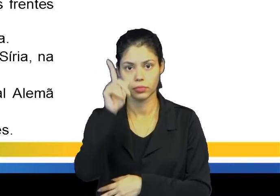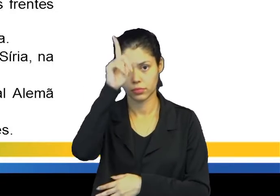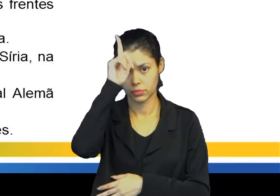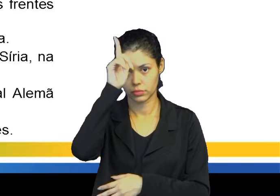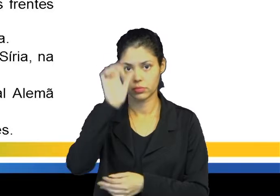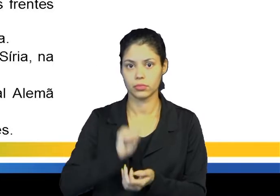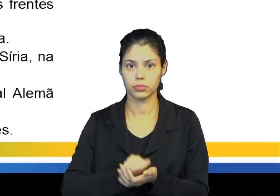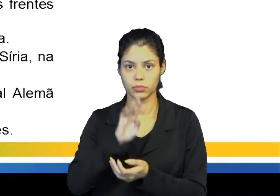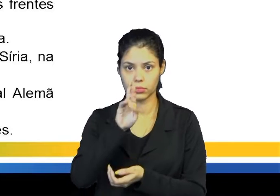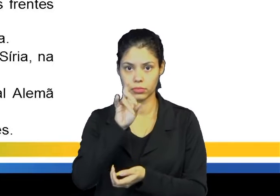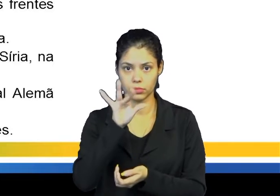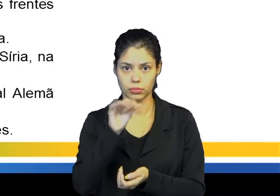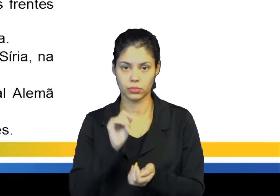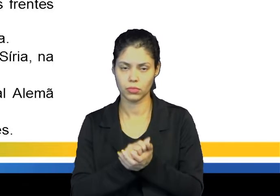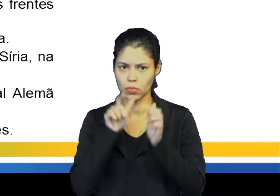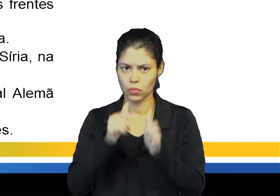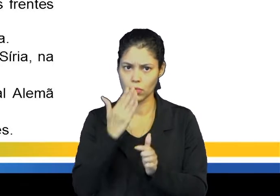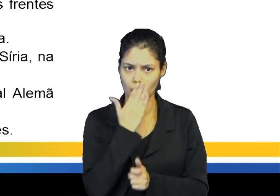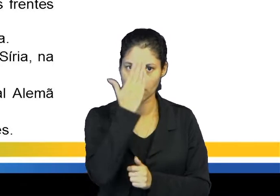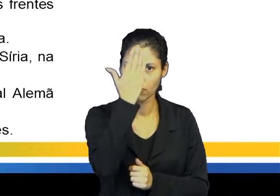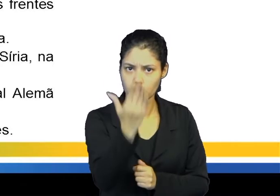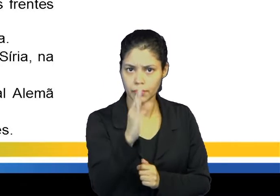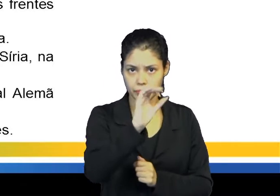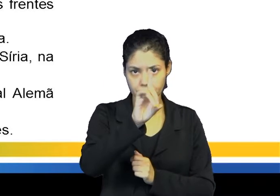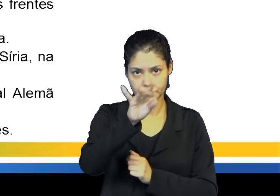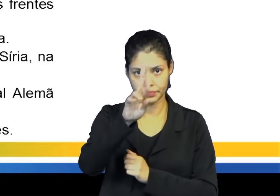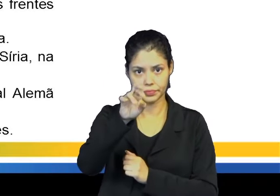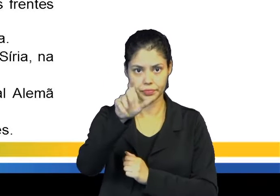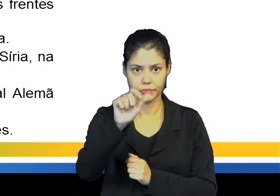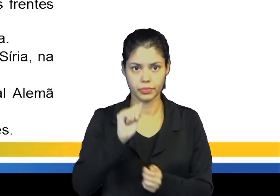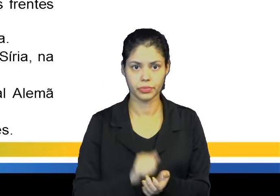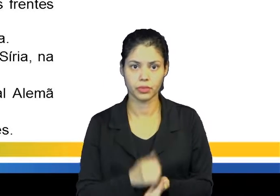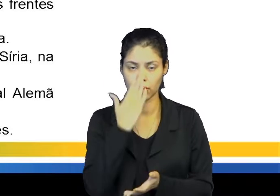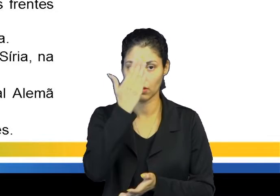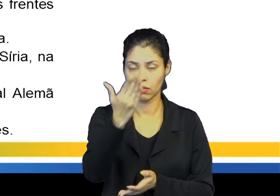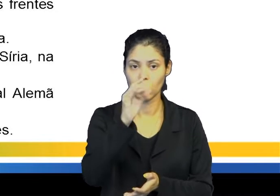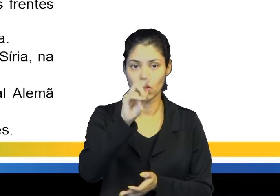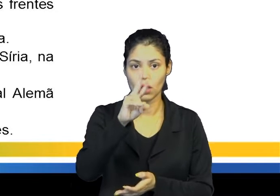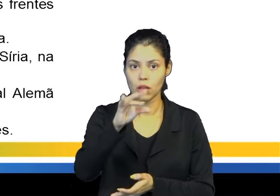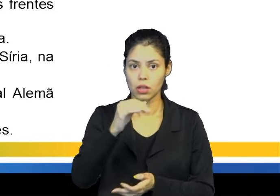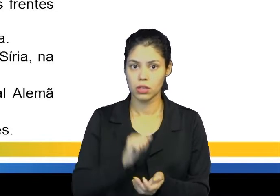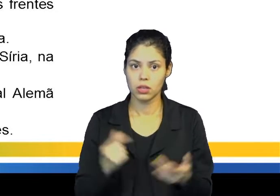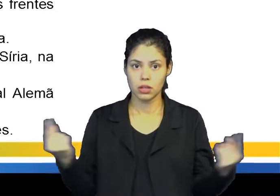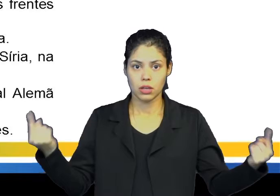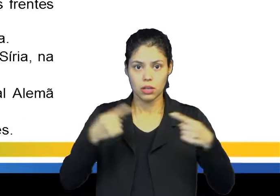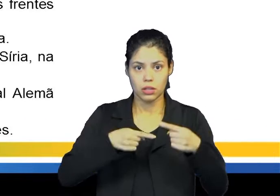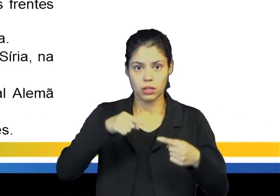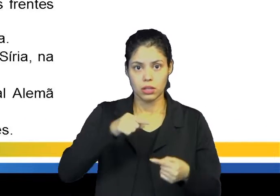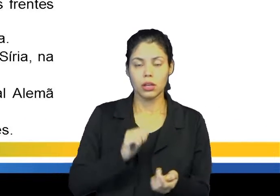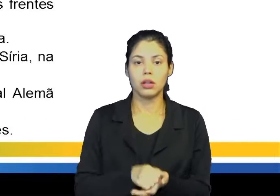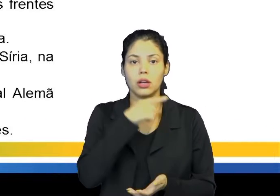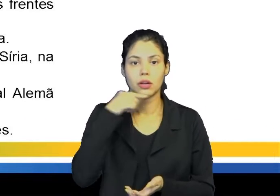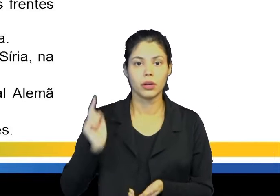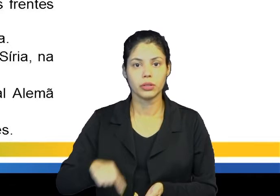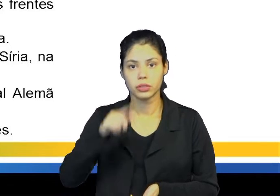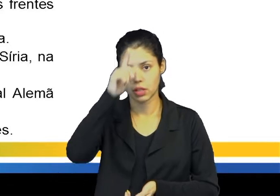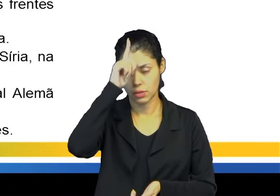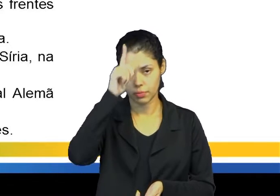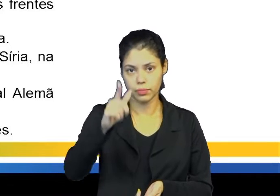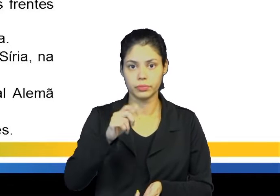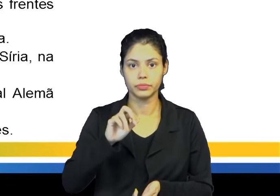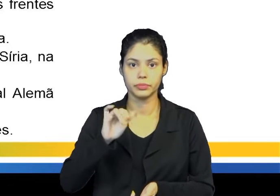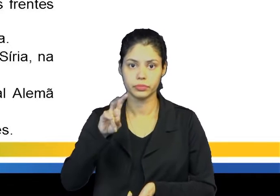Alemanha e Bélgica, onde ficava a frente ocidental. Na frente oriental combatiam Rússia, Alemanha e